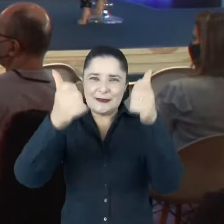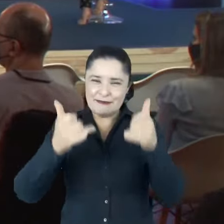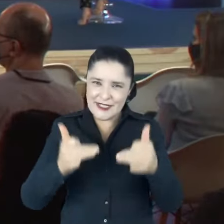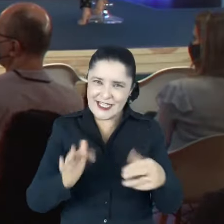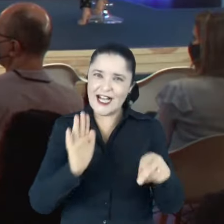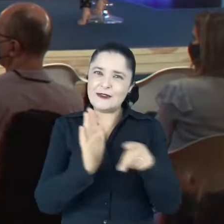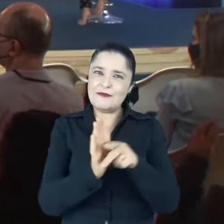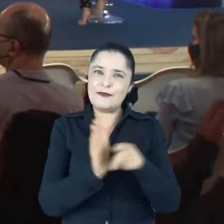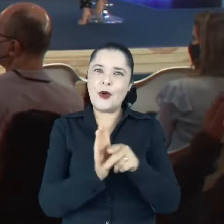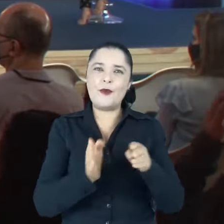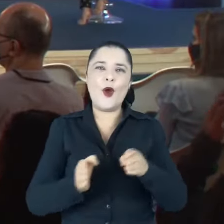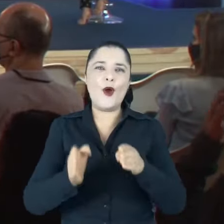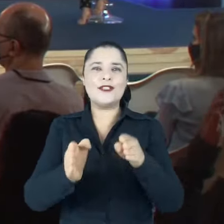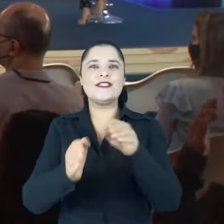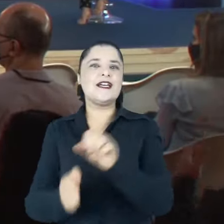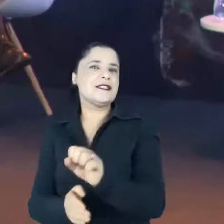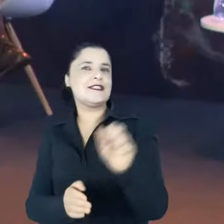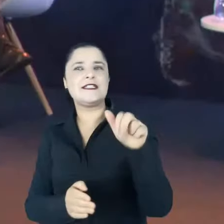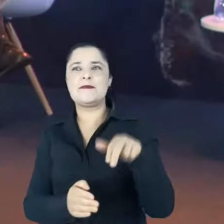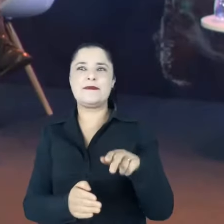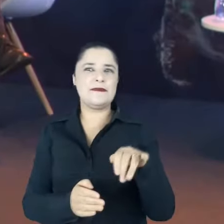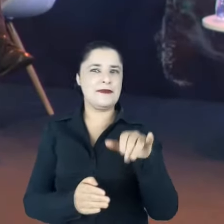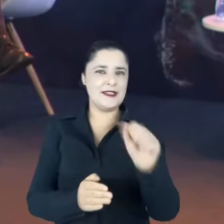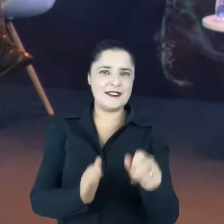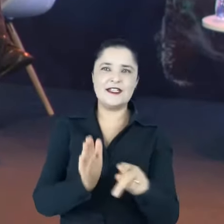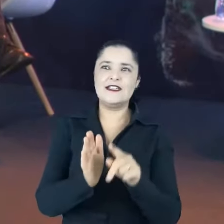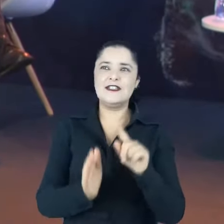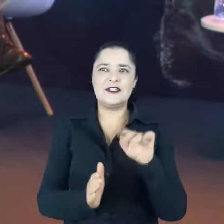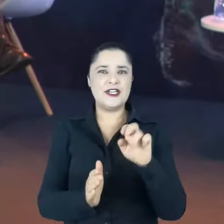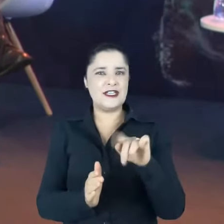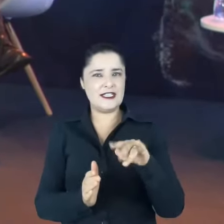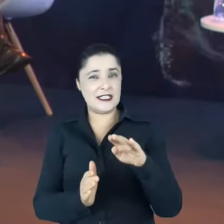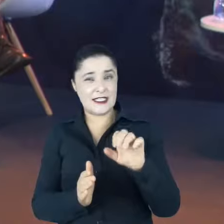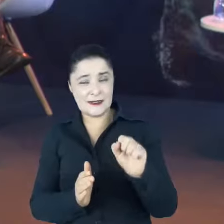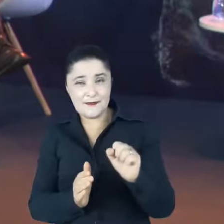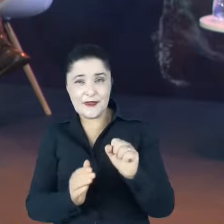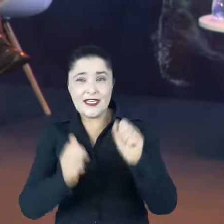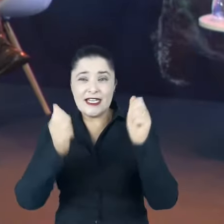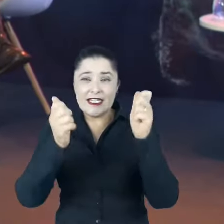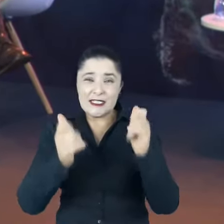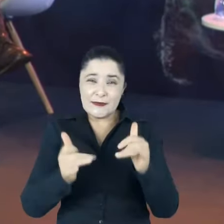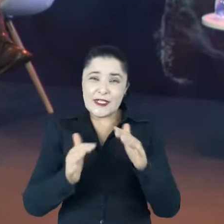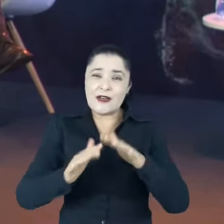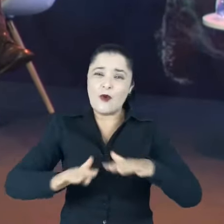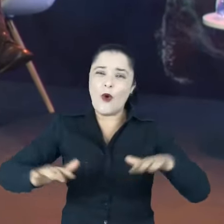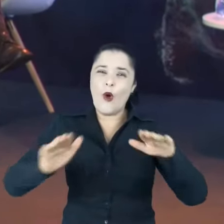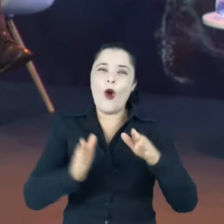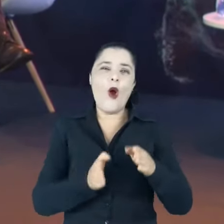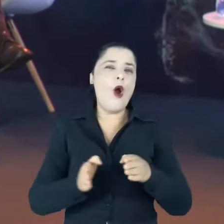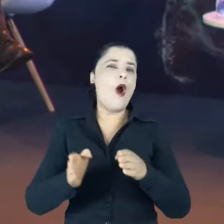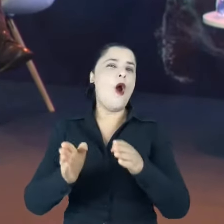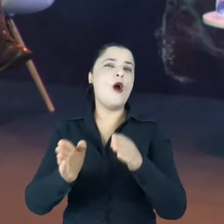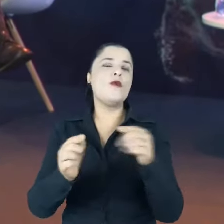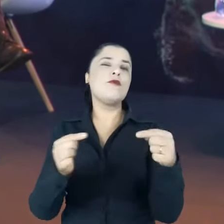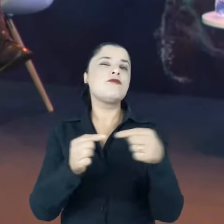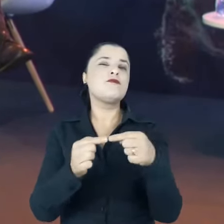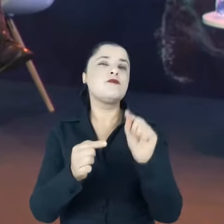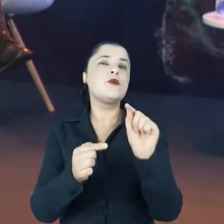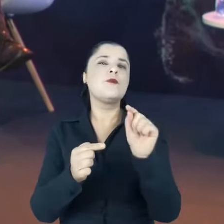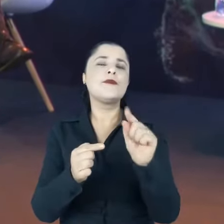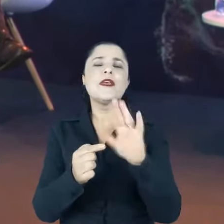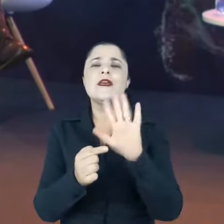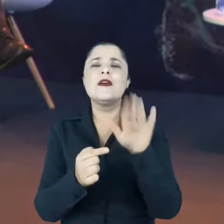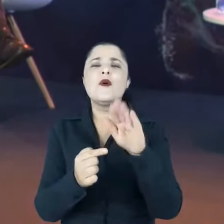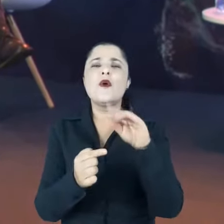E passando também para falar de rota, Christopher, eu vou agora passar a bola para você. Qual é o ponto de partida da Scania, já